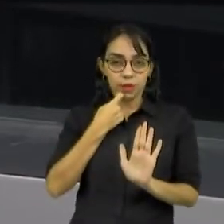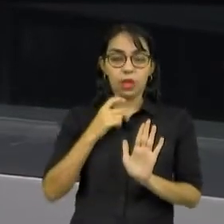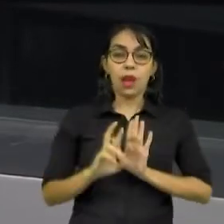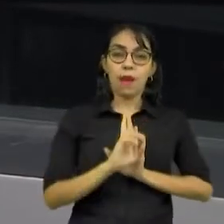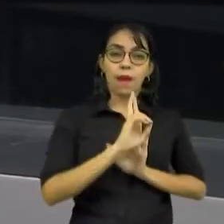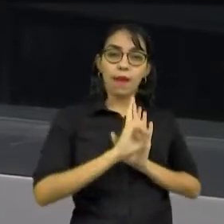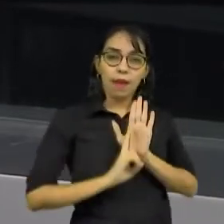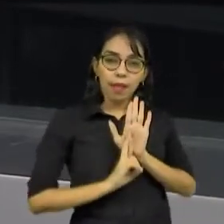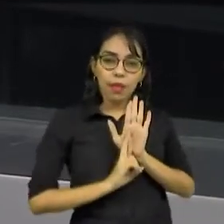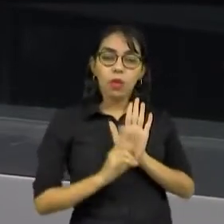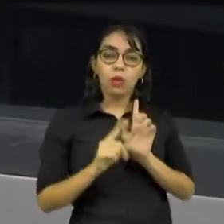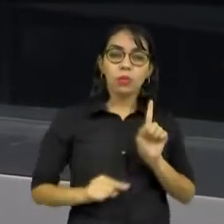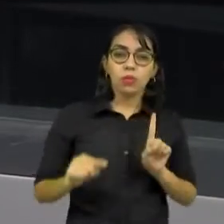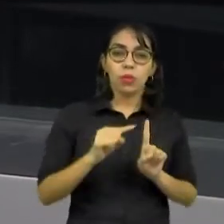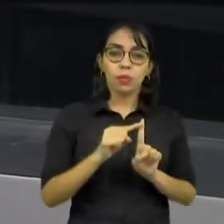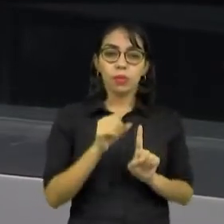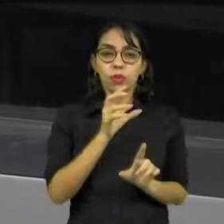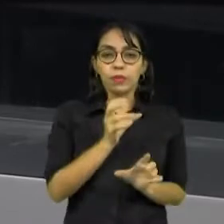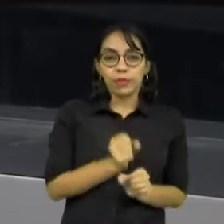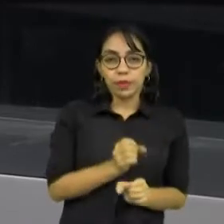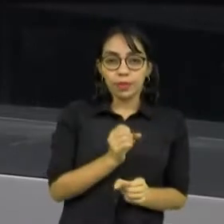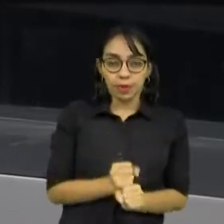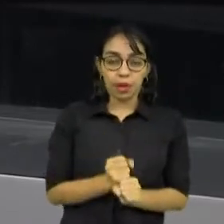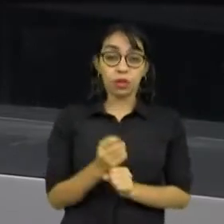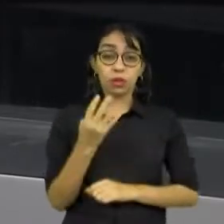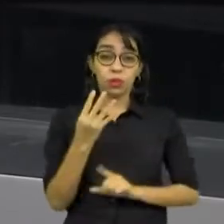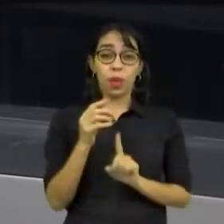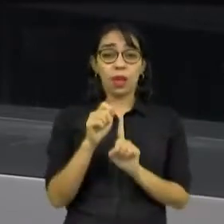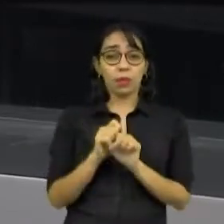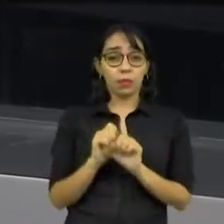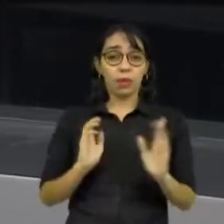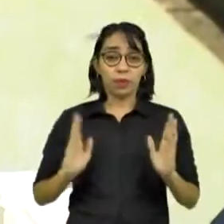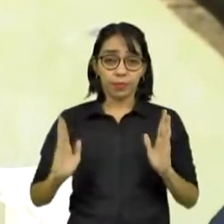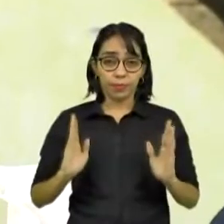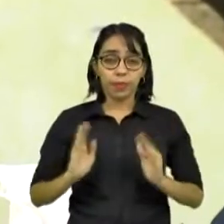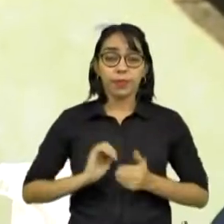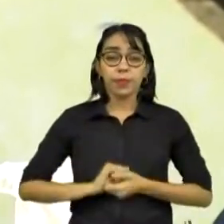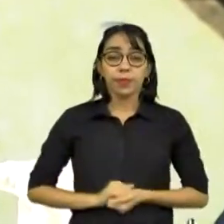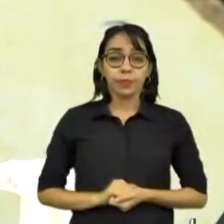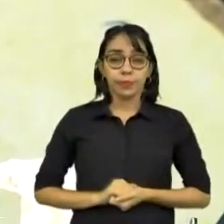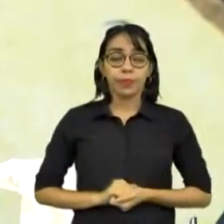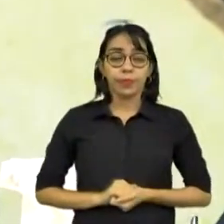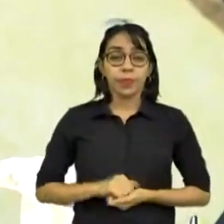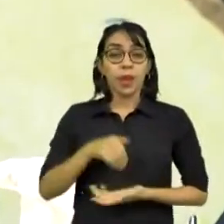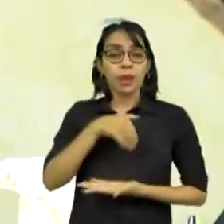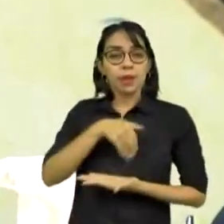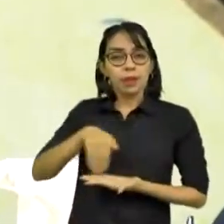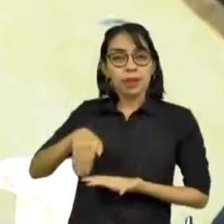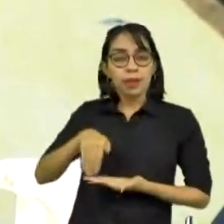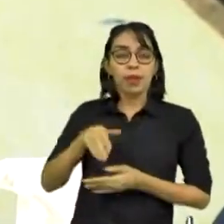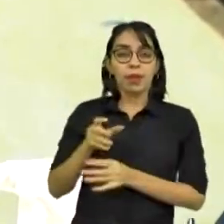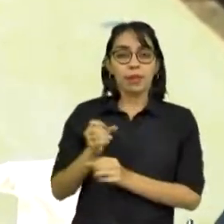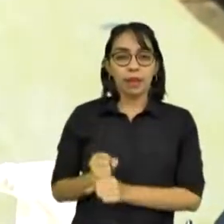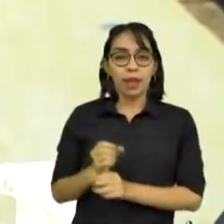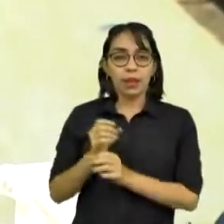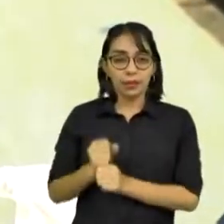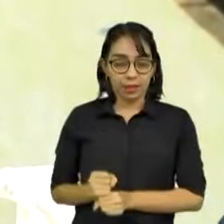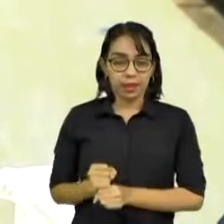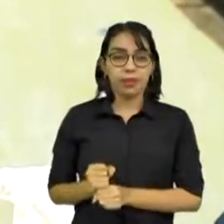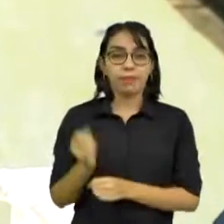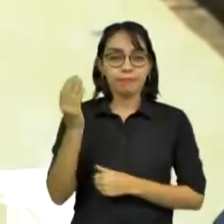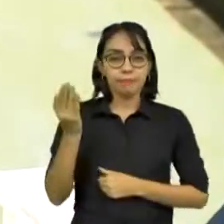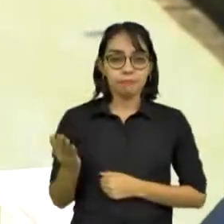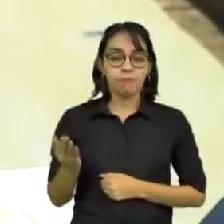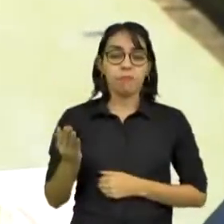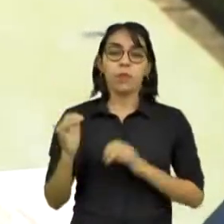metas fiscais do primeiro quadrimestre de 2022. A secretária da Fazenda, Fernanda Pacobaíba,